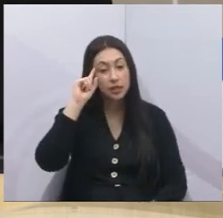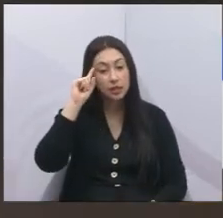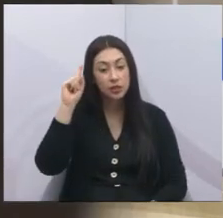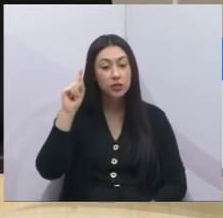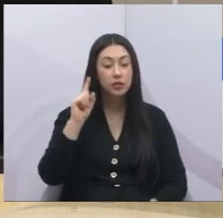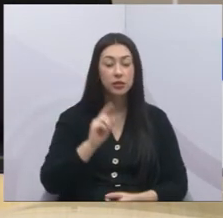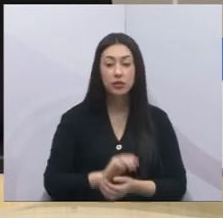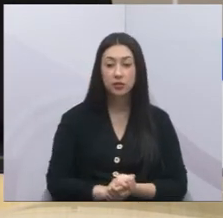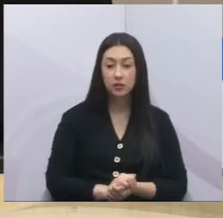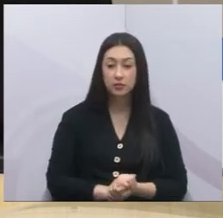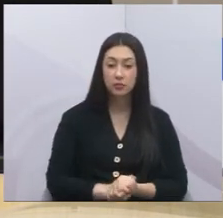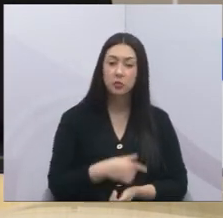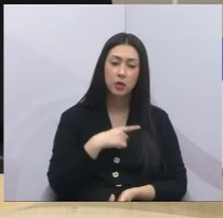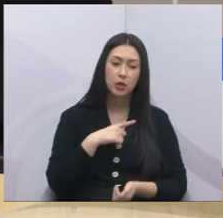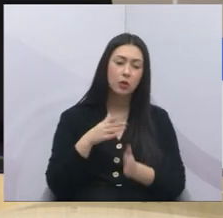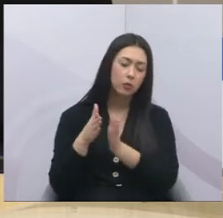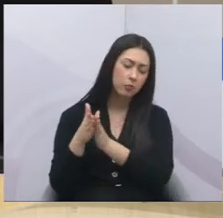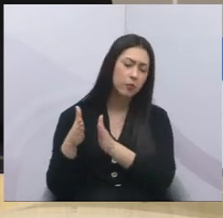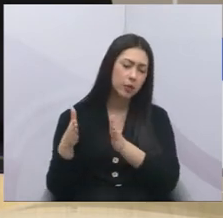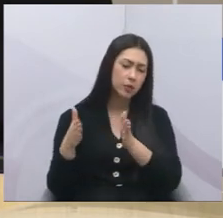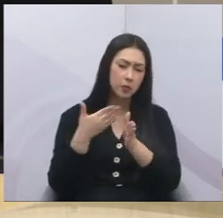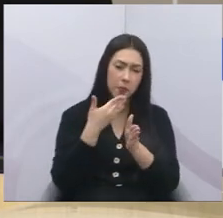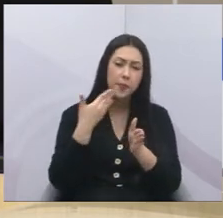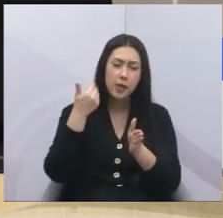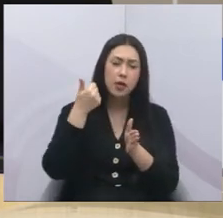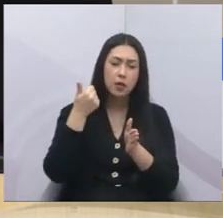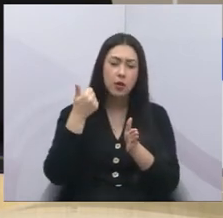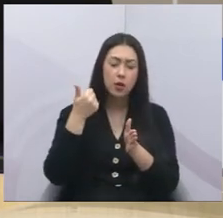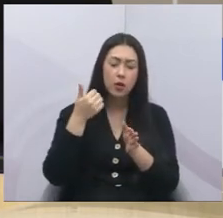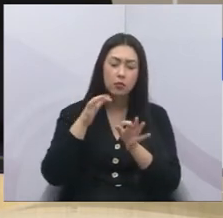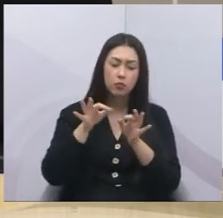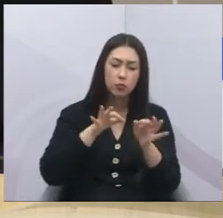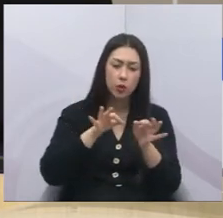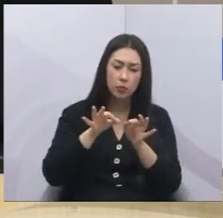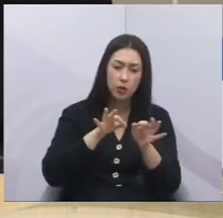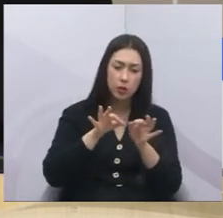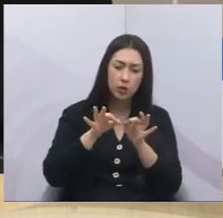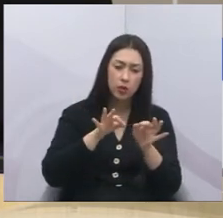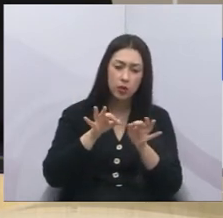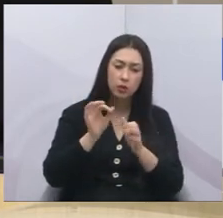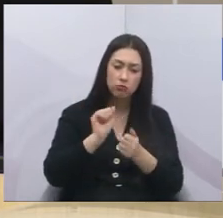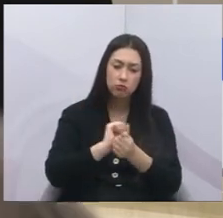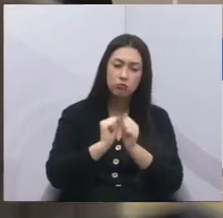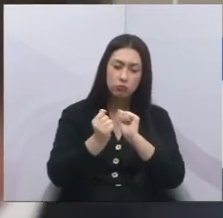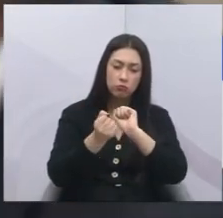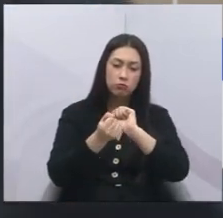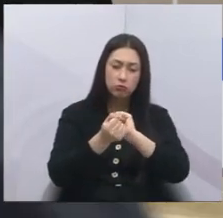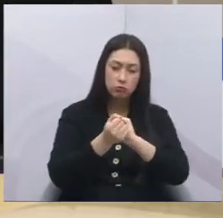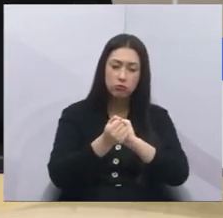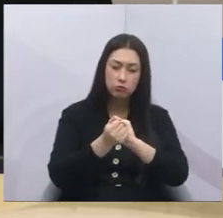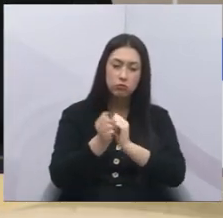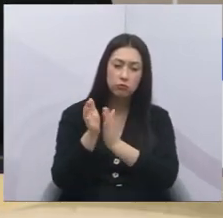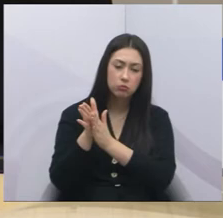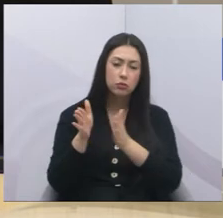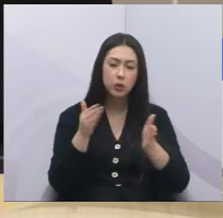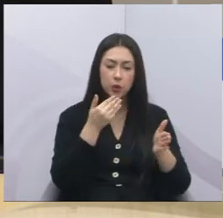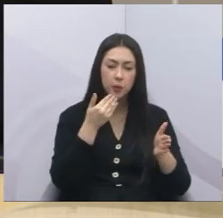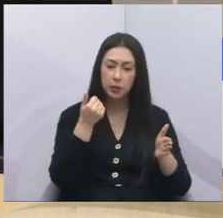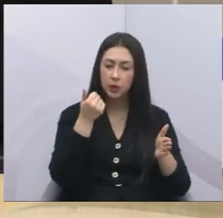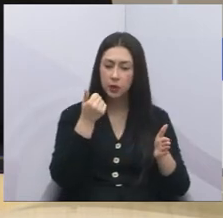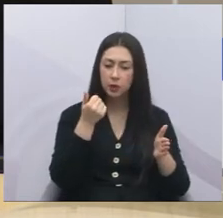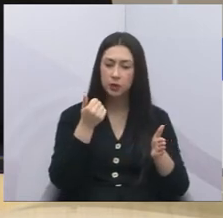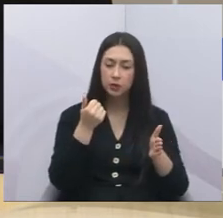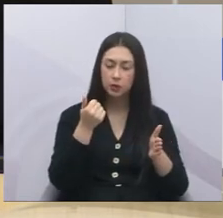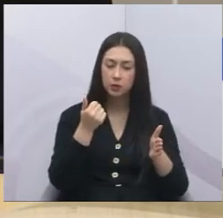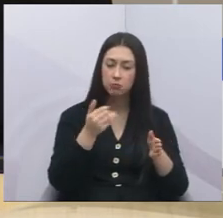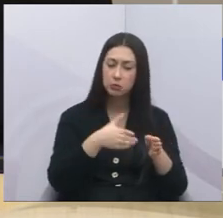lei, aumentando o lapso temporal no início de vigência da lei, permitindo dessa forma um prazo maior de adequação